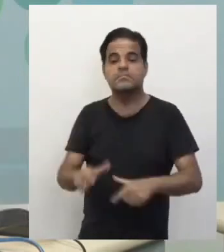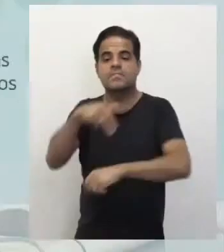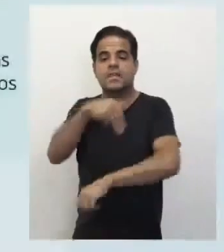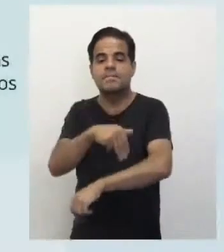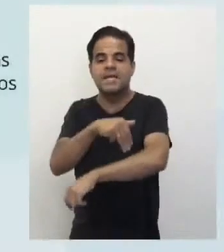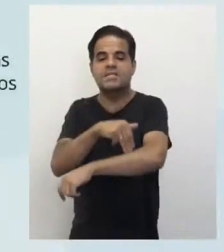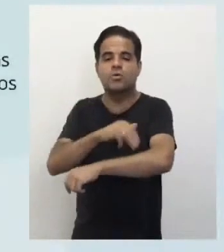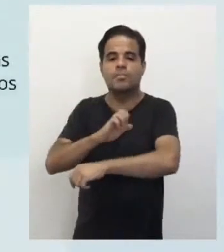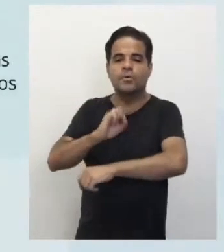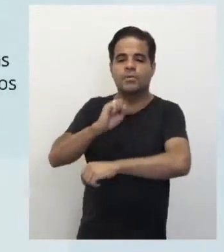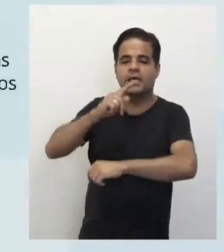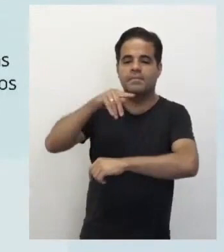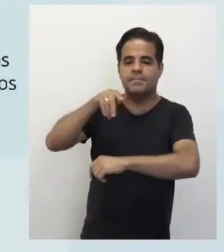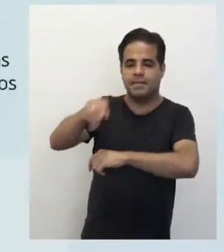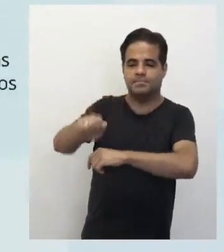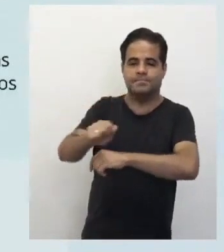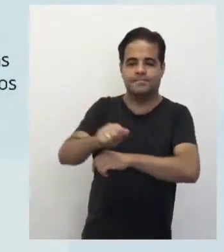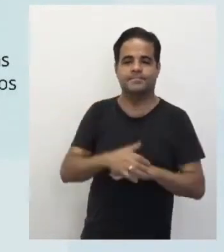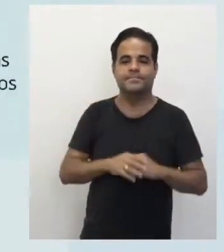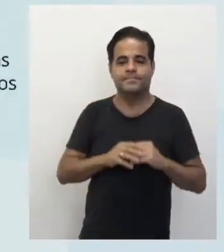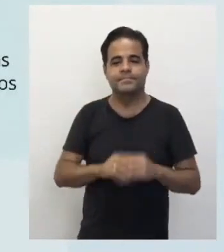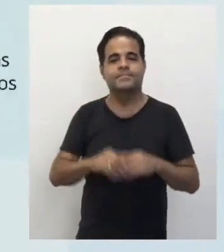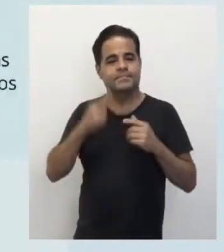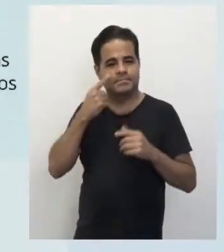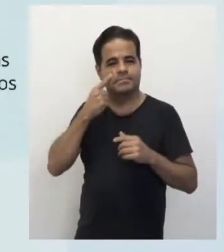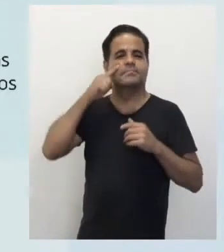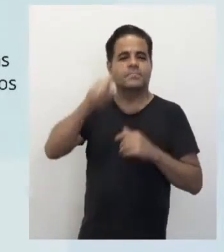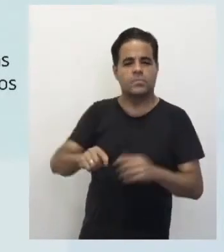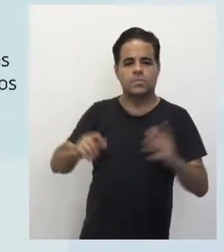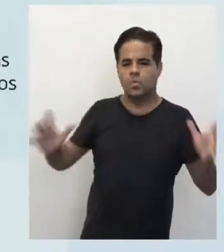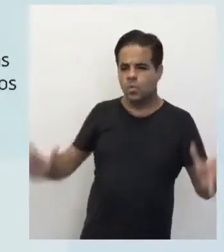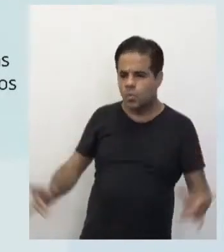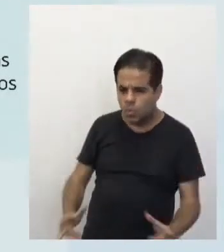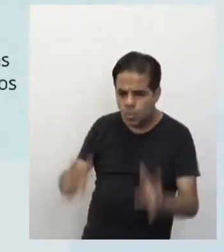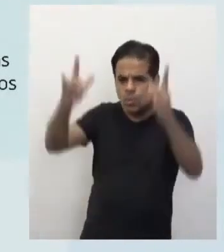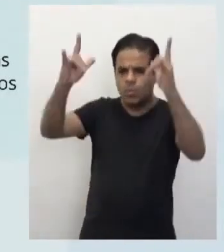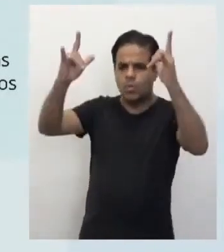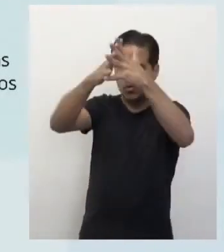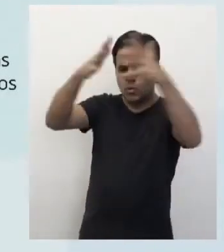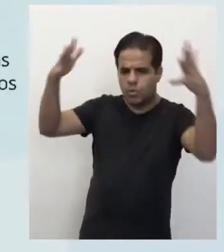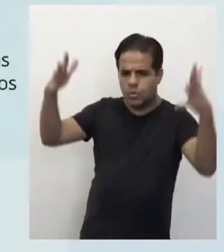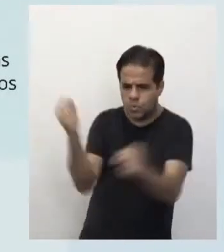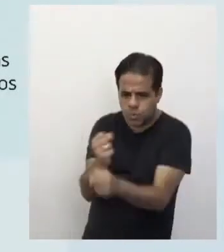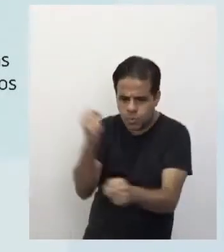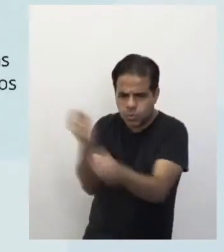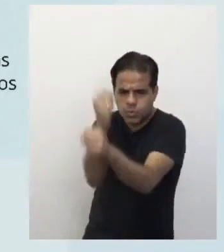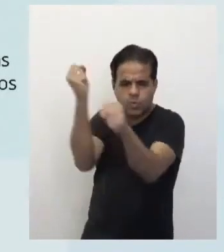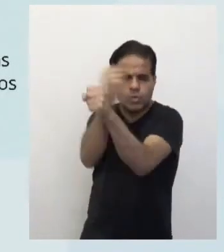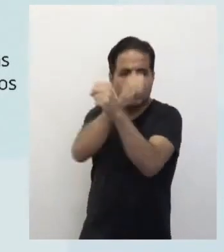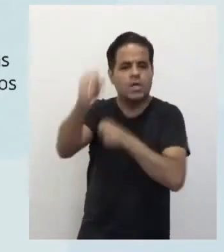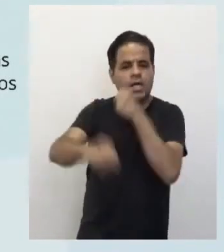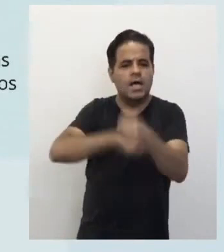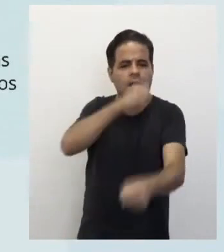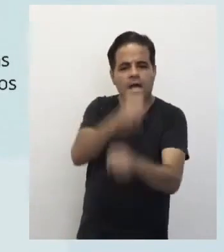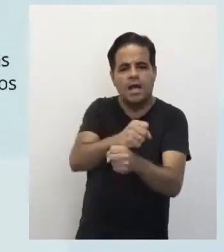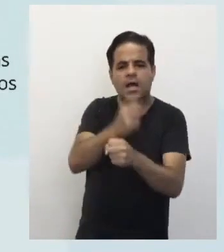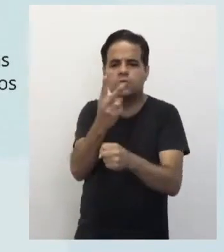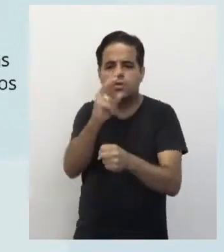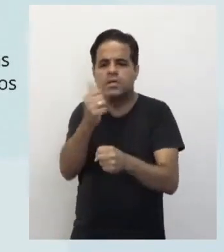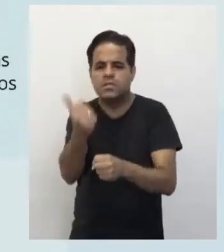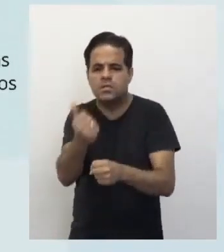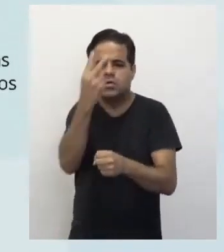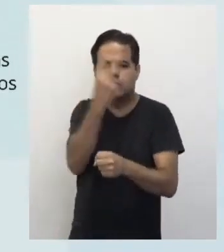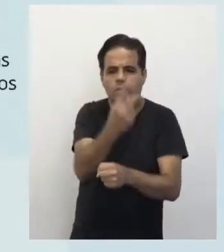agora. Olha aí a imagem que está aparecendo para vocês do grande zigurate de Ur, né, que foi construído aí por volta de